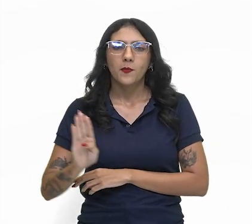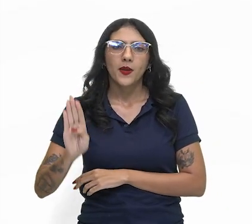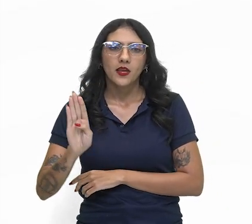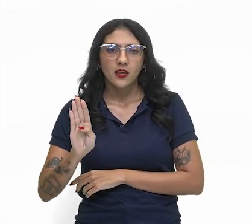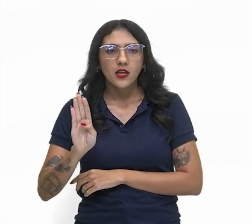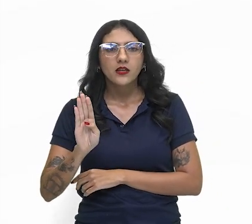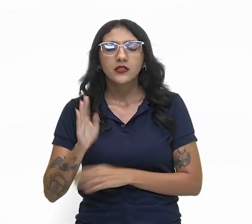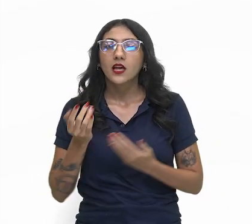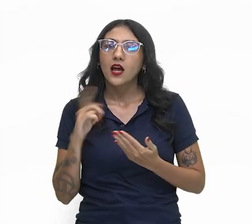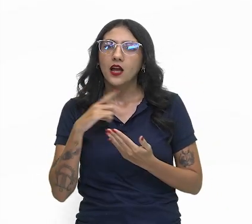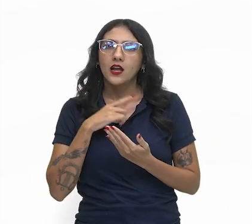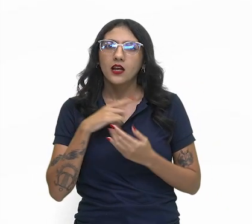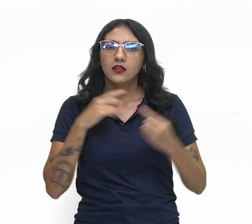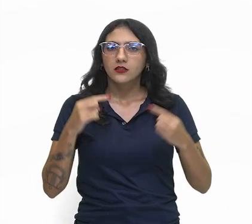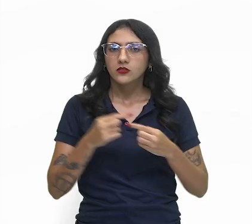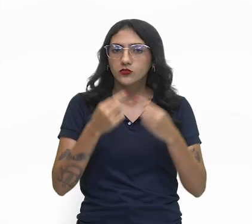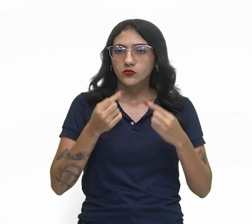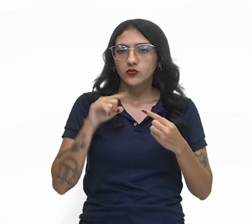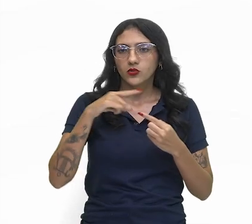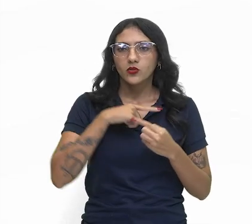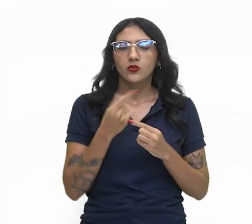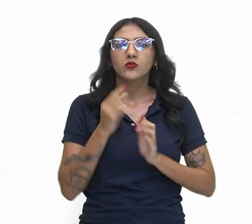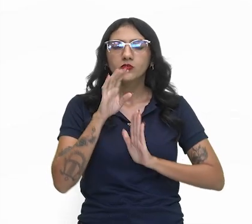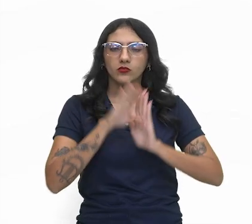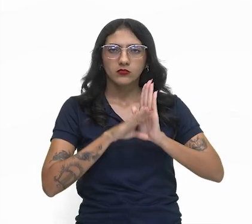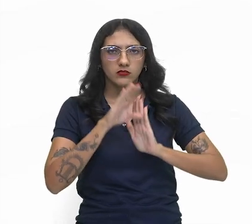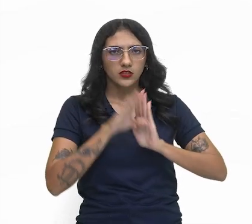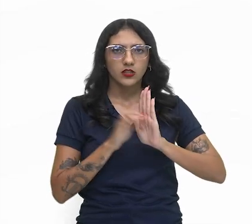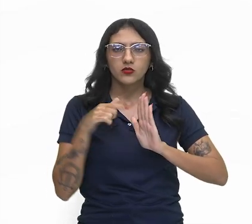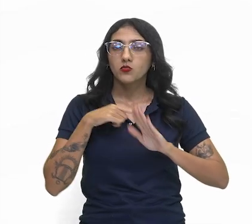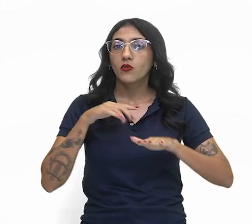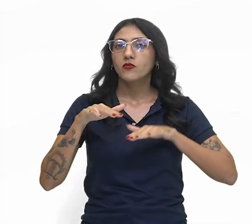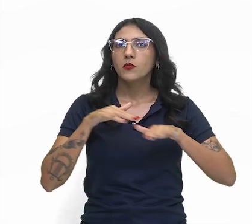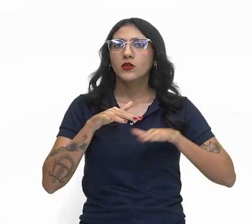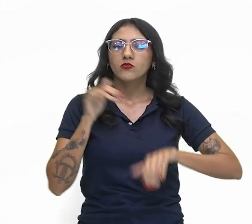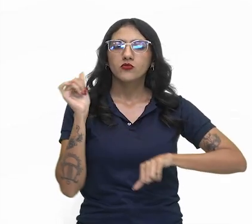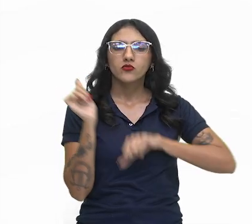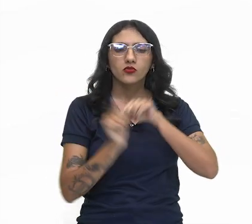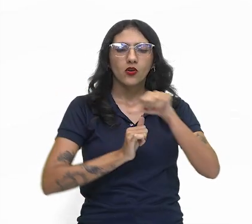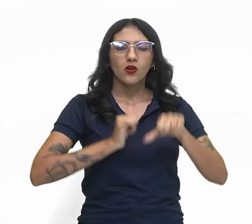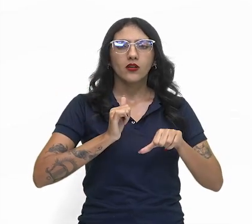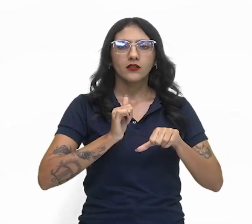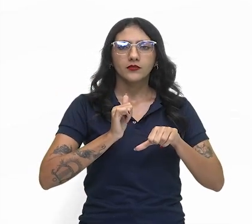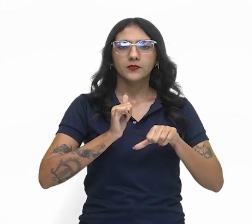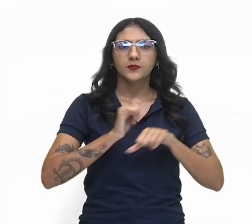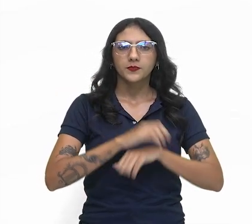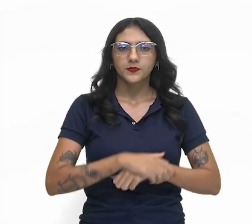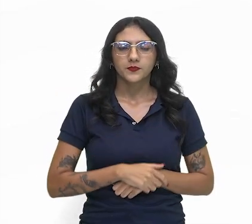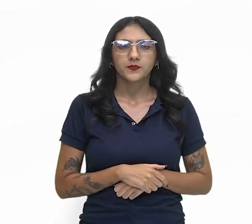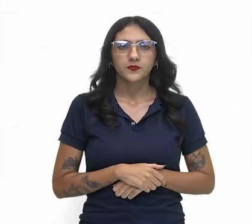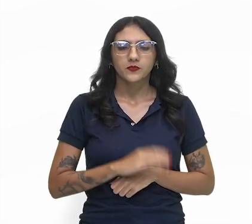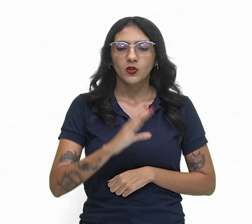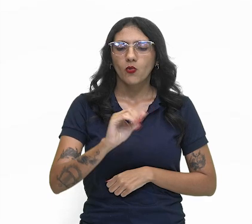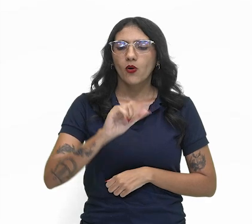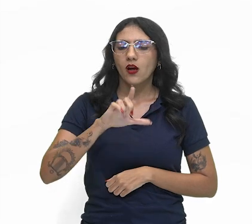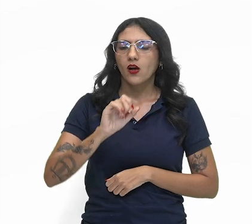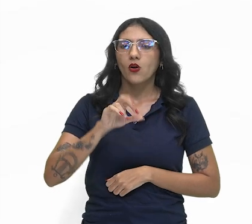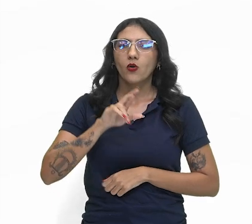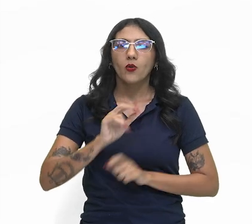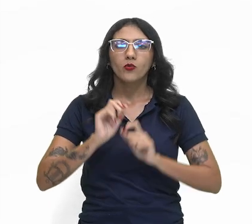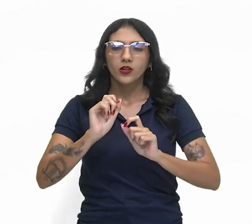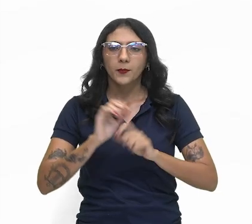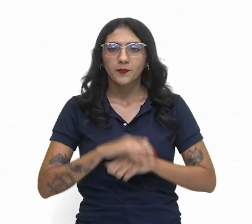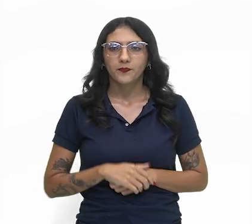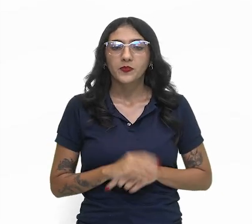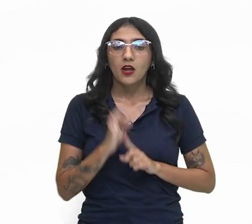o calor como esse fluxo de energia, porque o calor é a energia